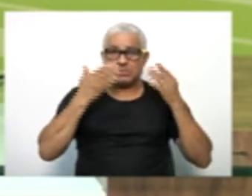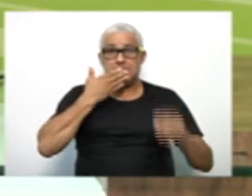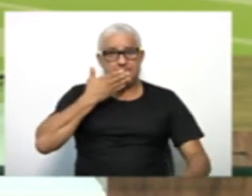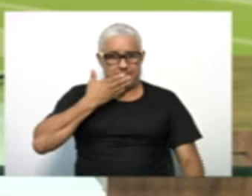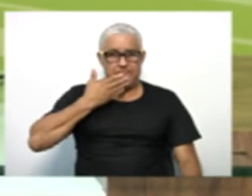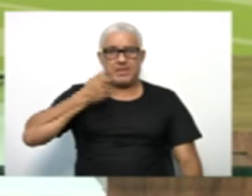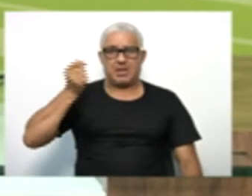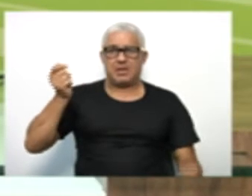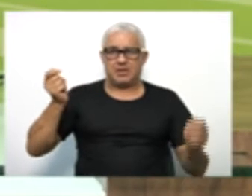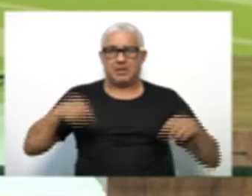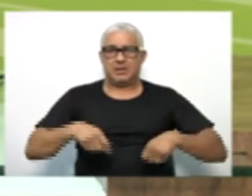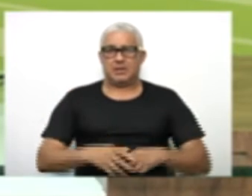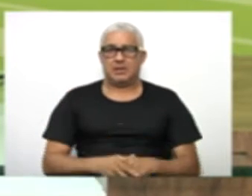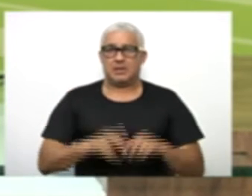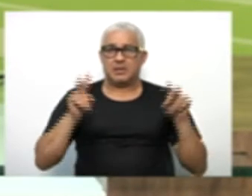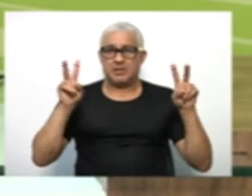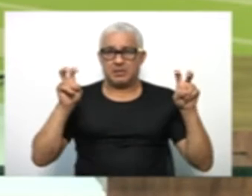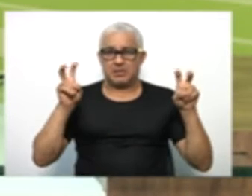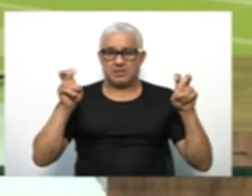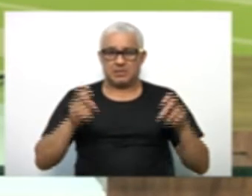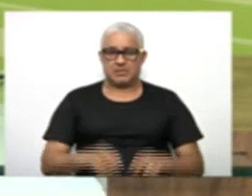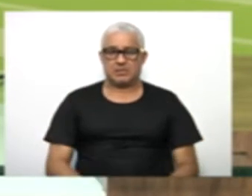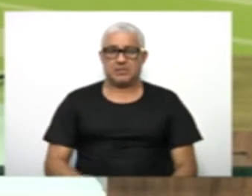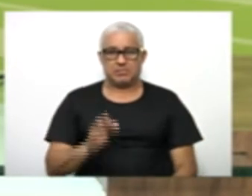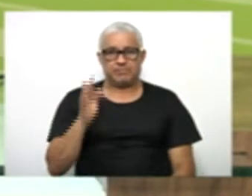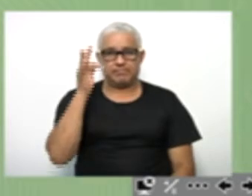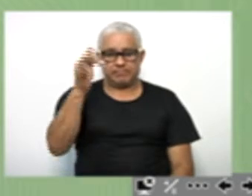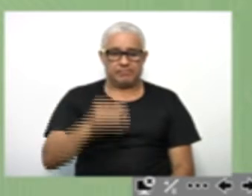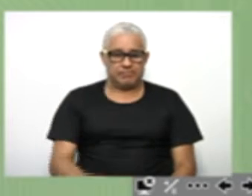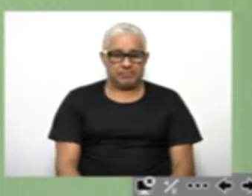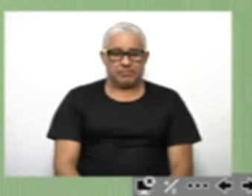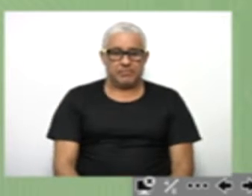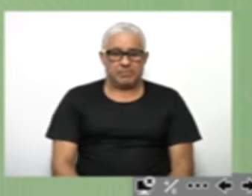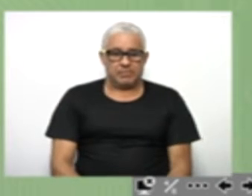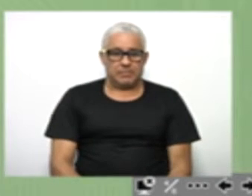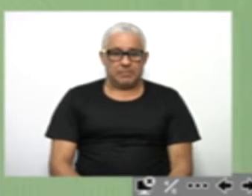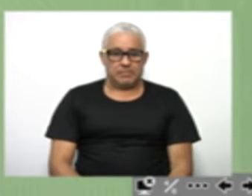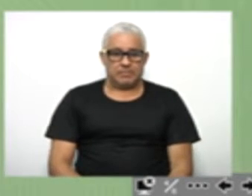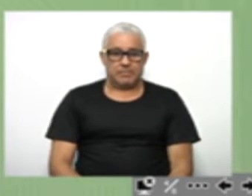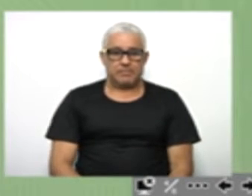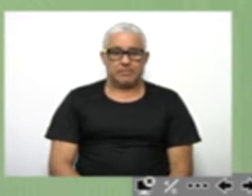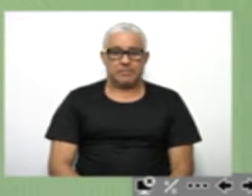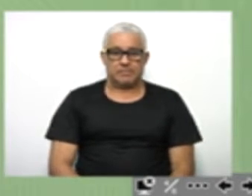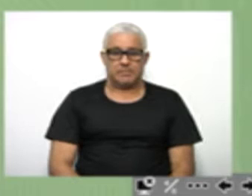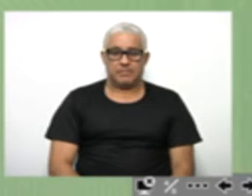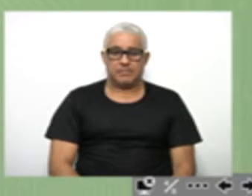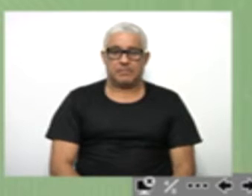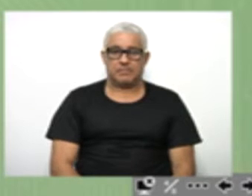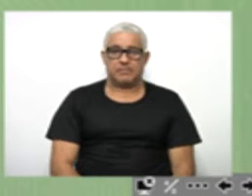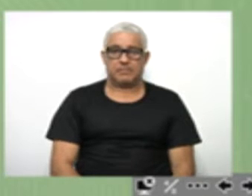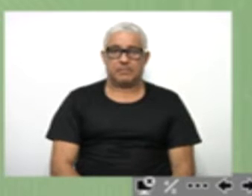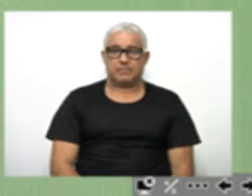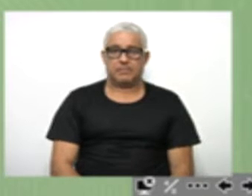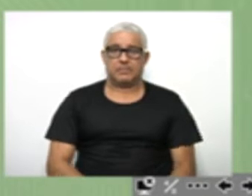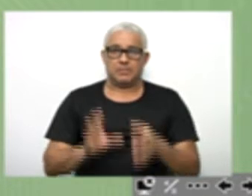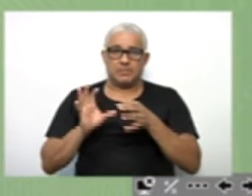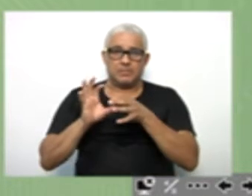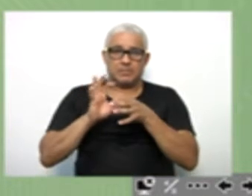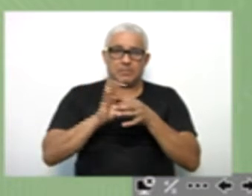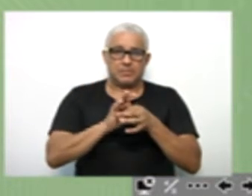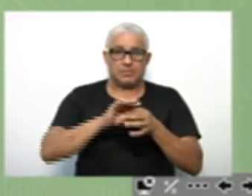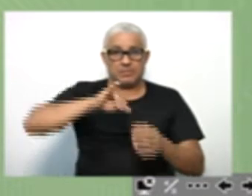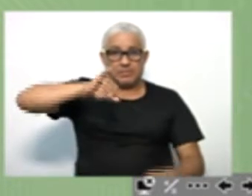né? E aí que são os assuntos mais à frente. Certo, professor. A gente vai contextualizar aqui a questão